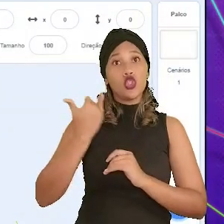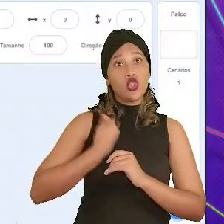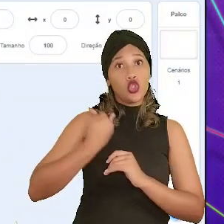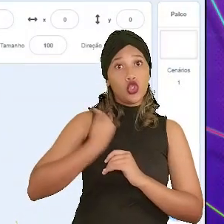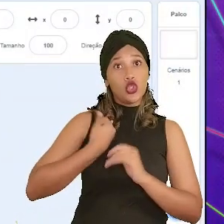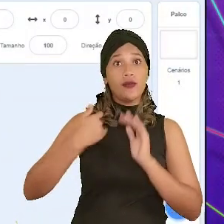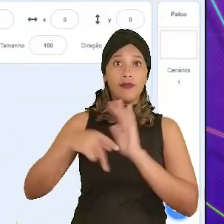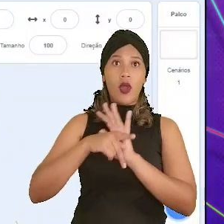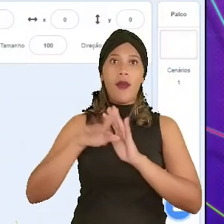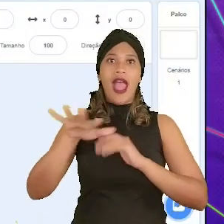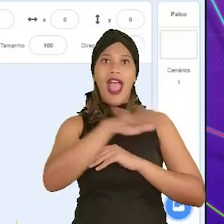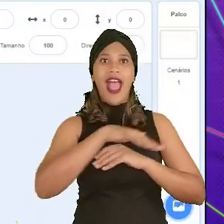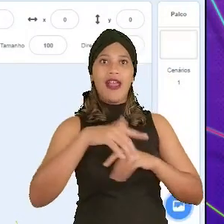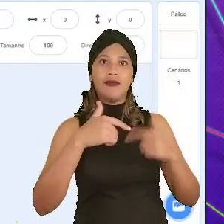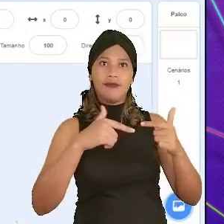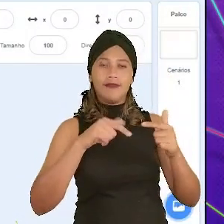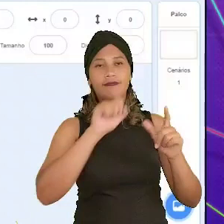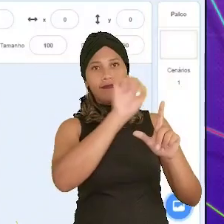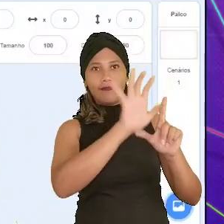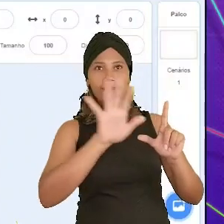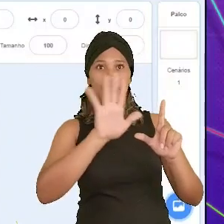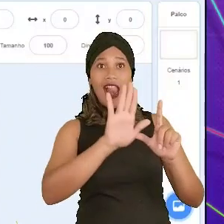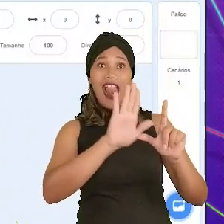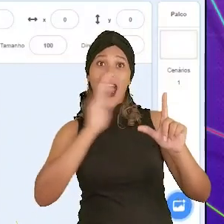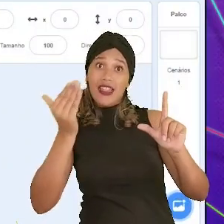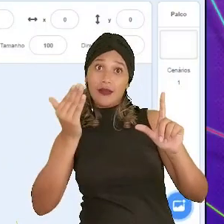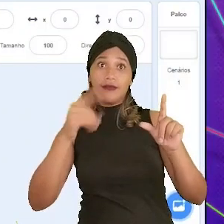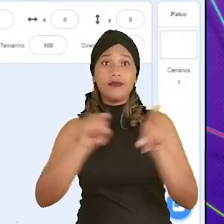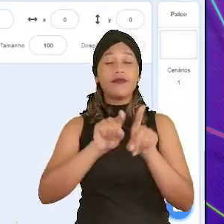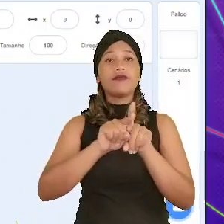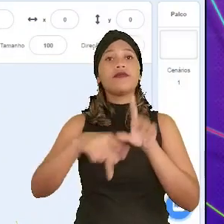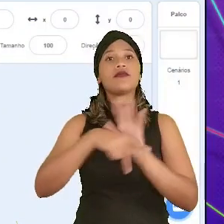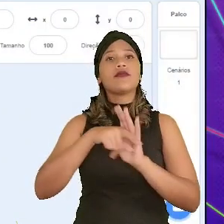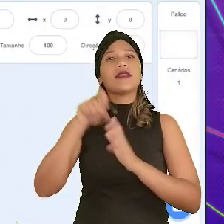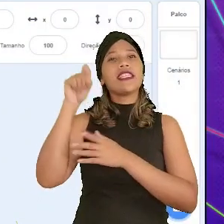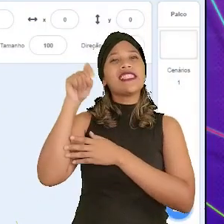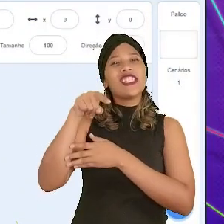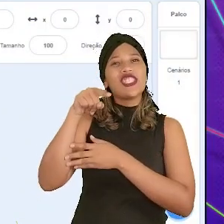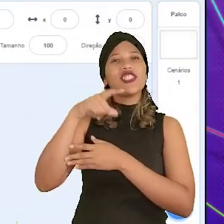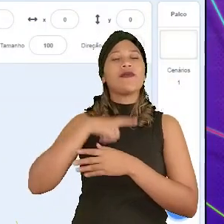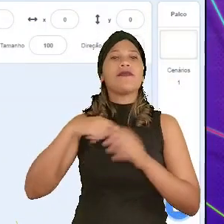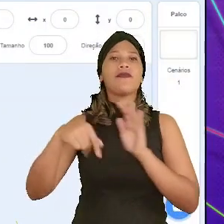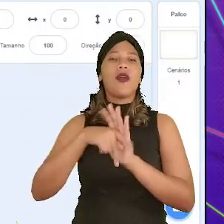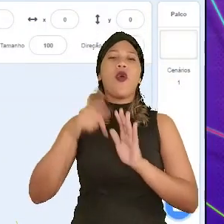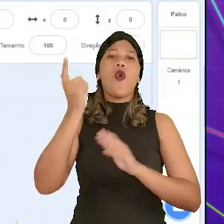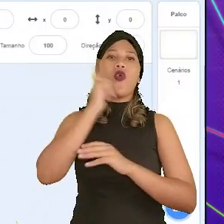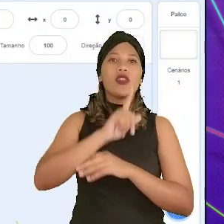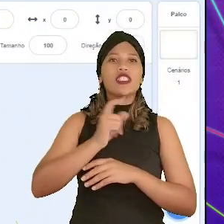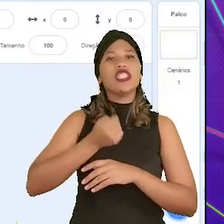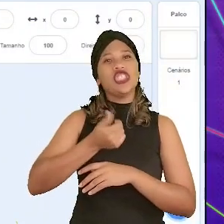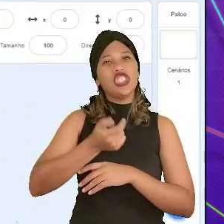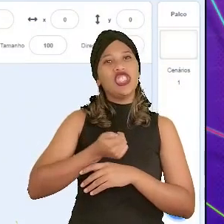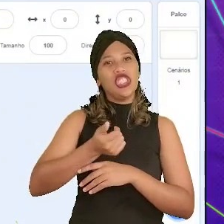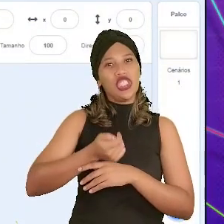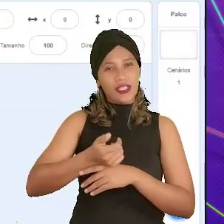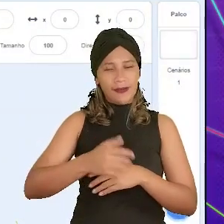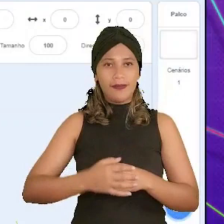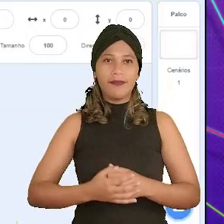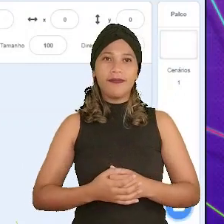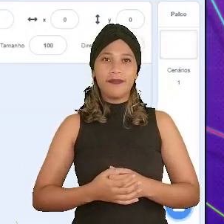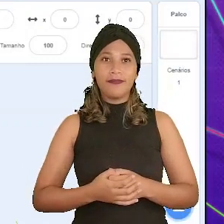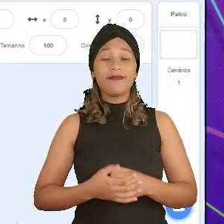instruções para a nossa área de trabalho. Na lateral, também teremos uma setinha para passarmos para as próximas